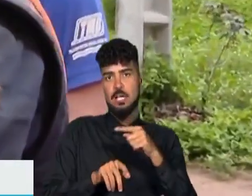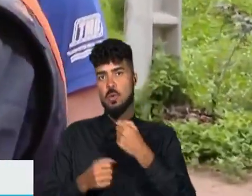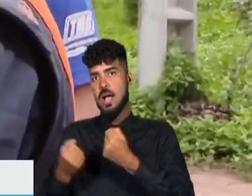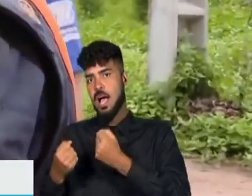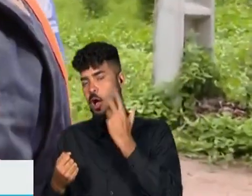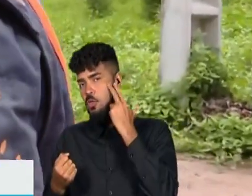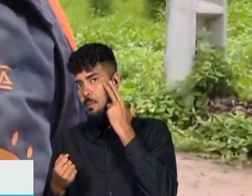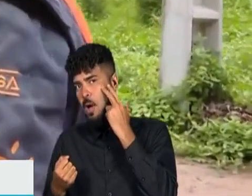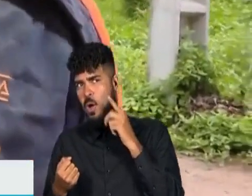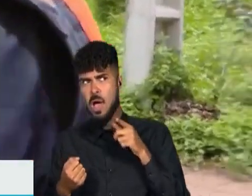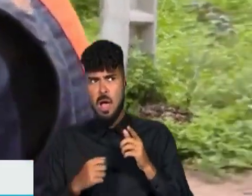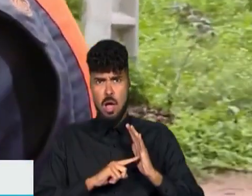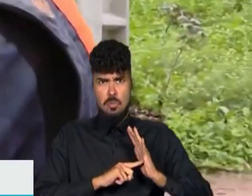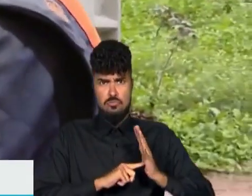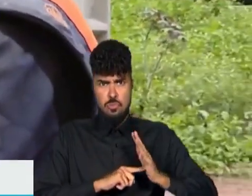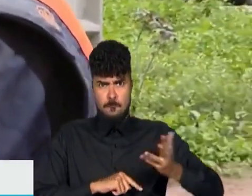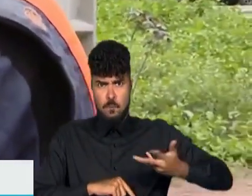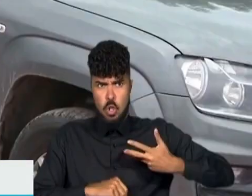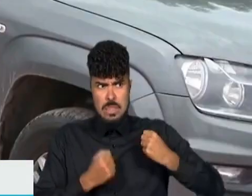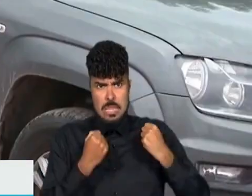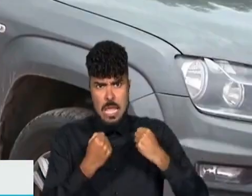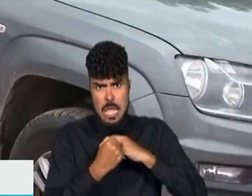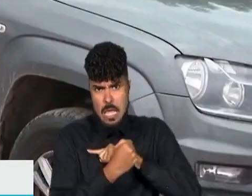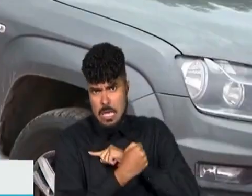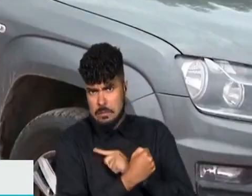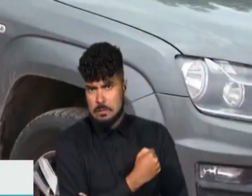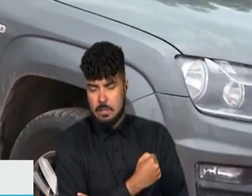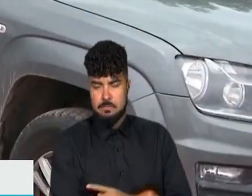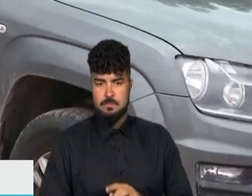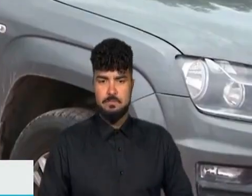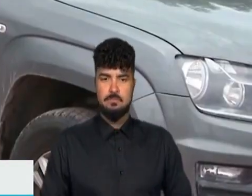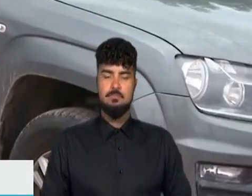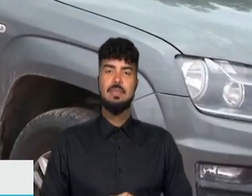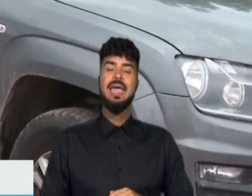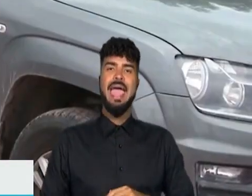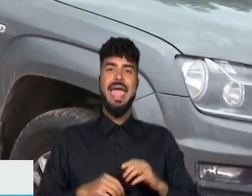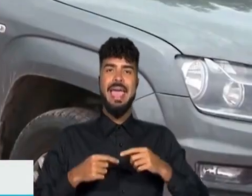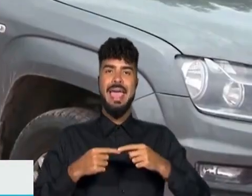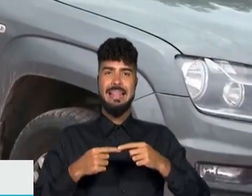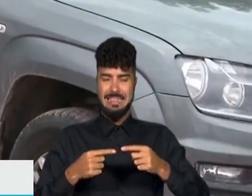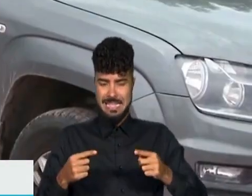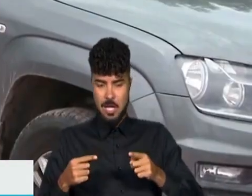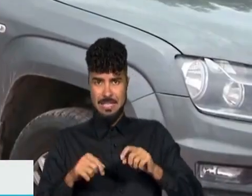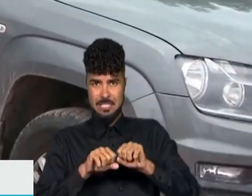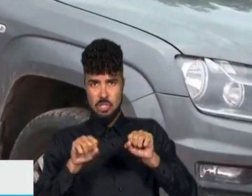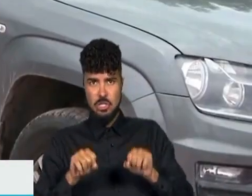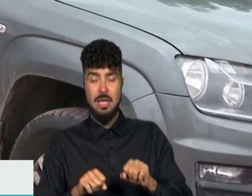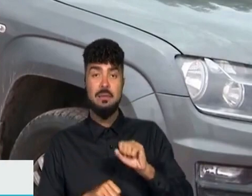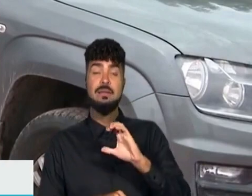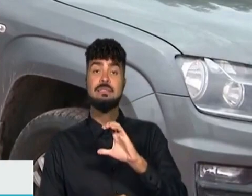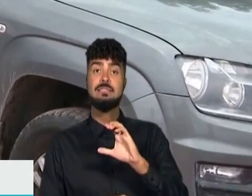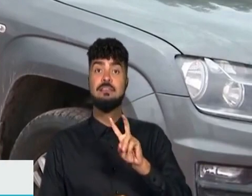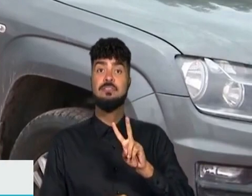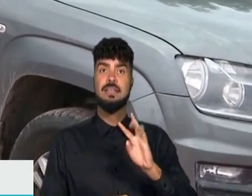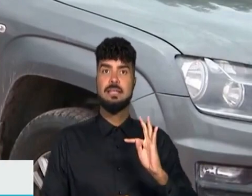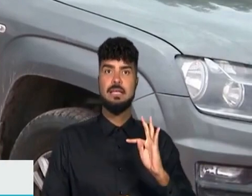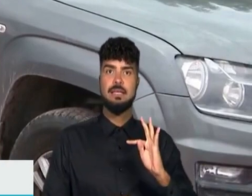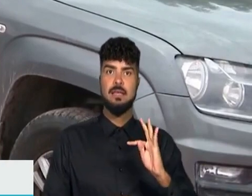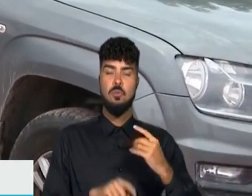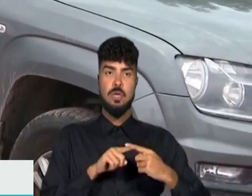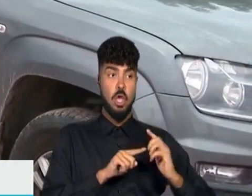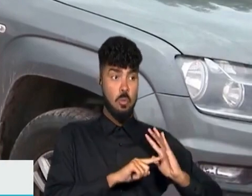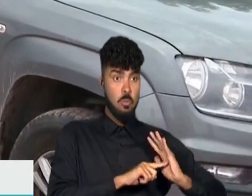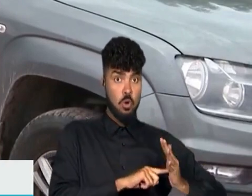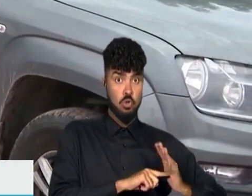potência característica dos carrinhos. Ele tem uma transmissão CVT, então assim, ele consegue transferir potência do